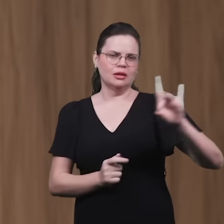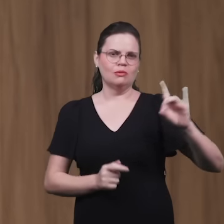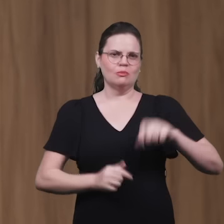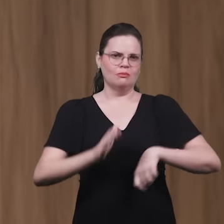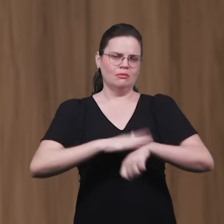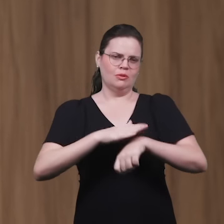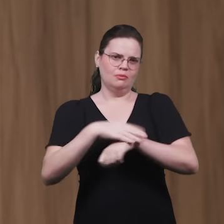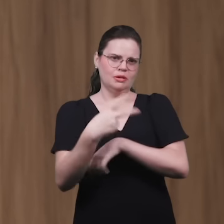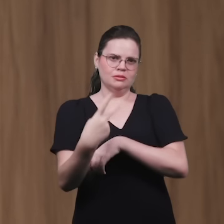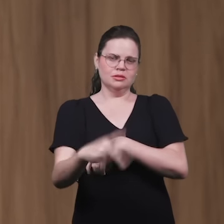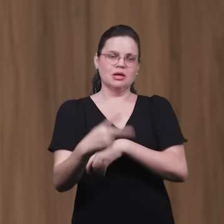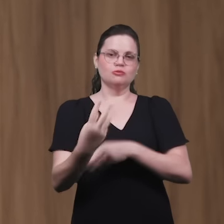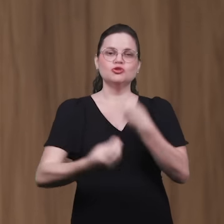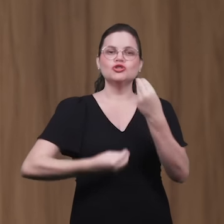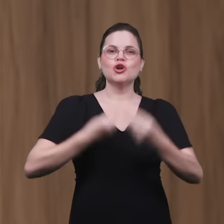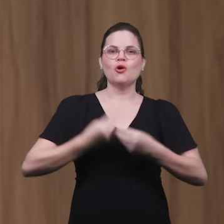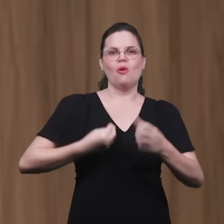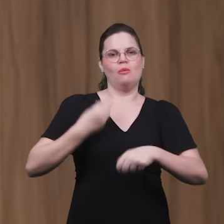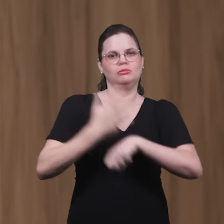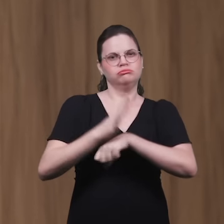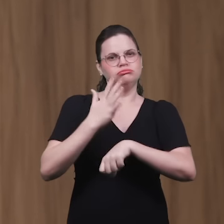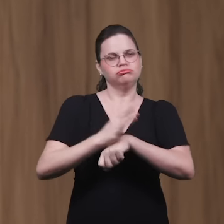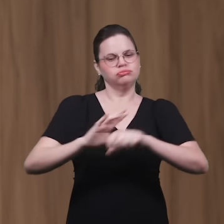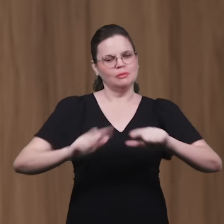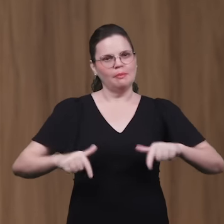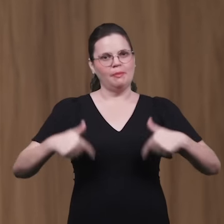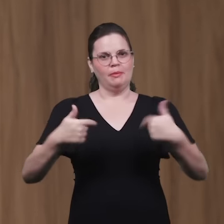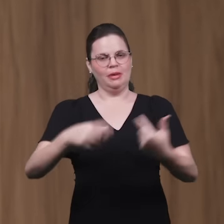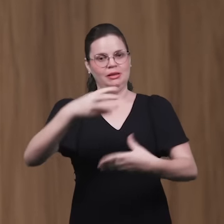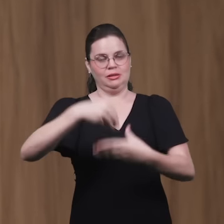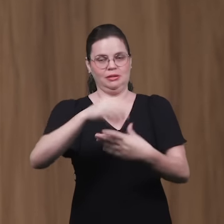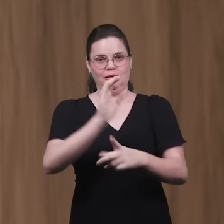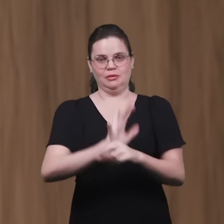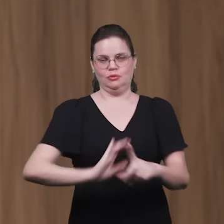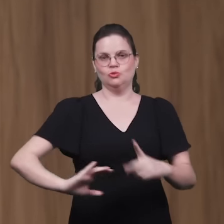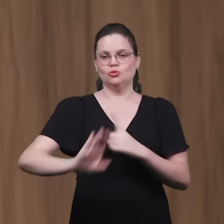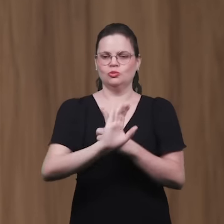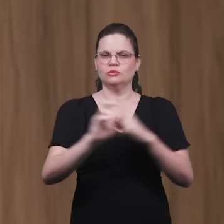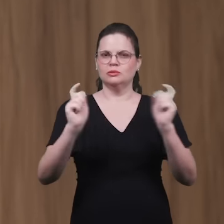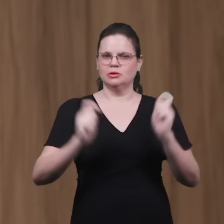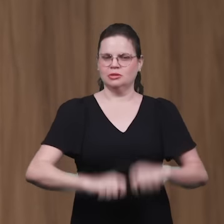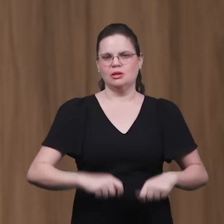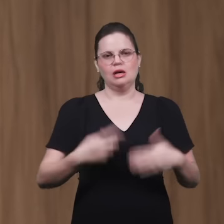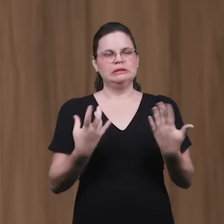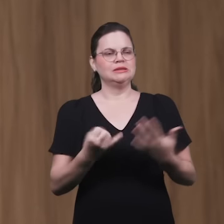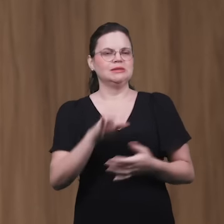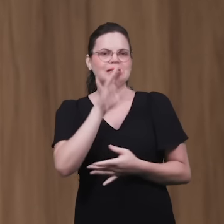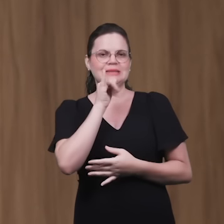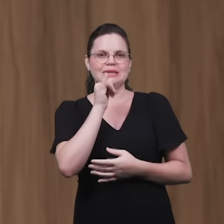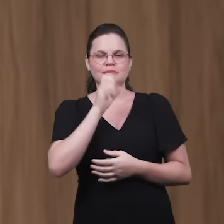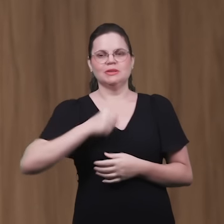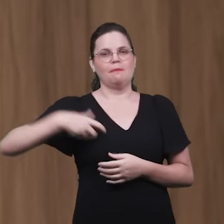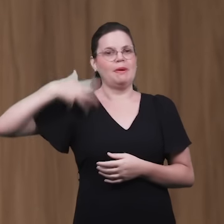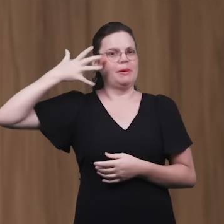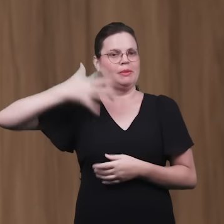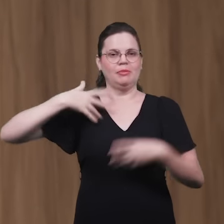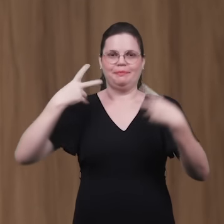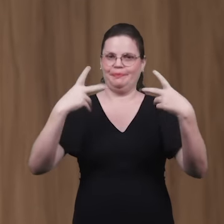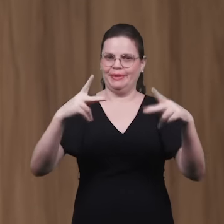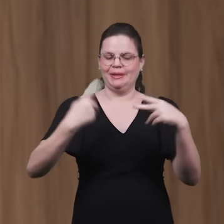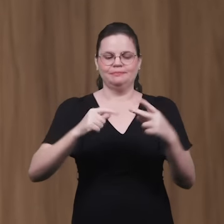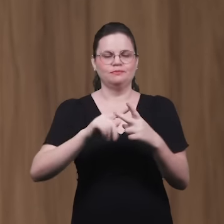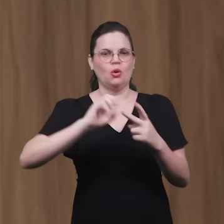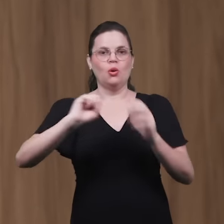momento de participação, naquilo que ele contribui, seja para entregar uma mensagem, seja